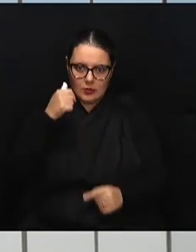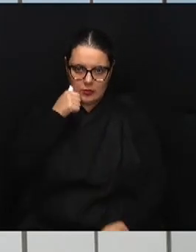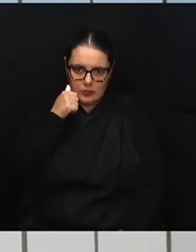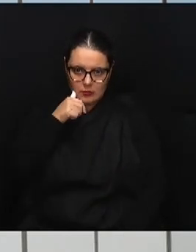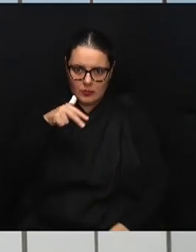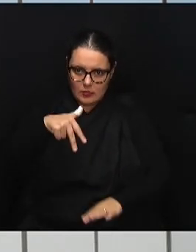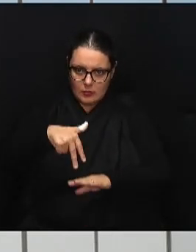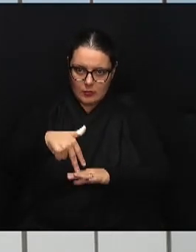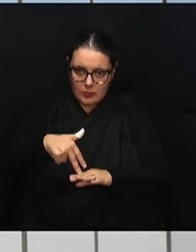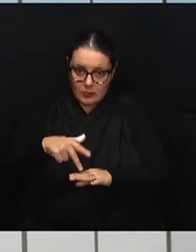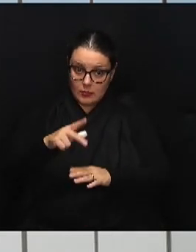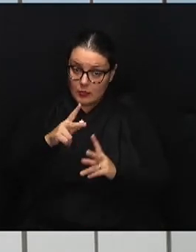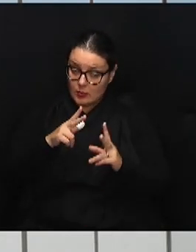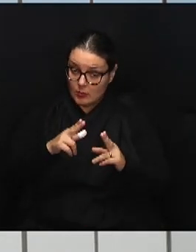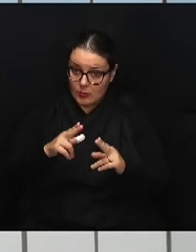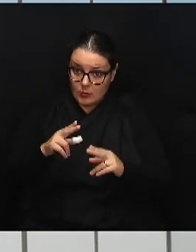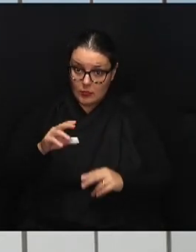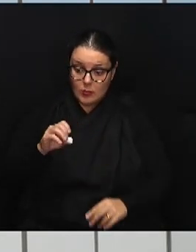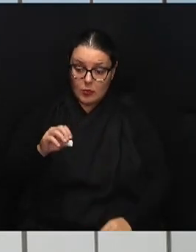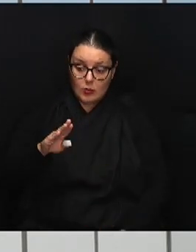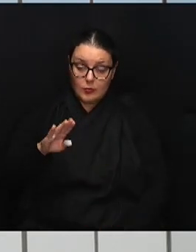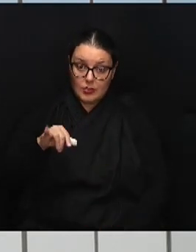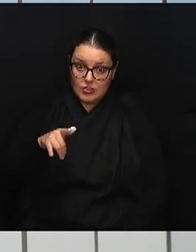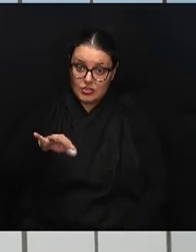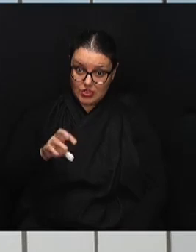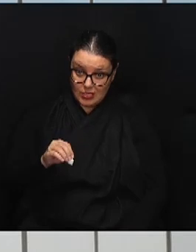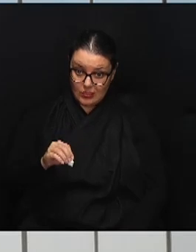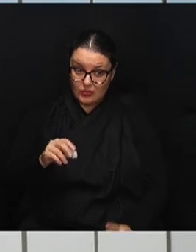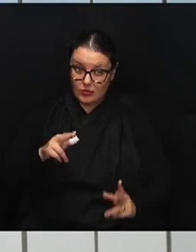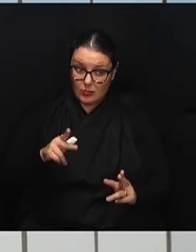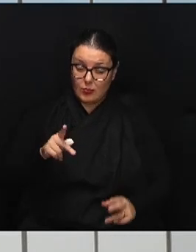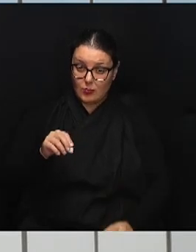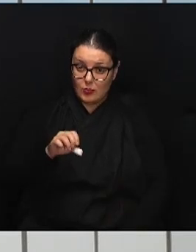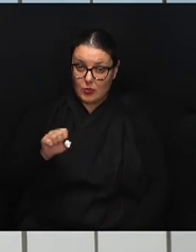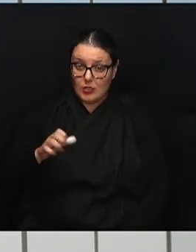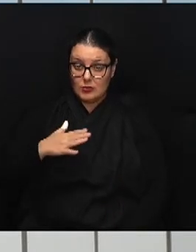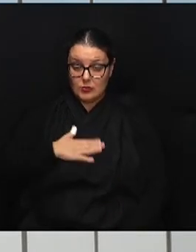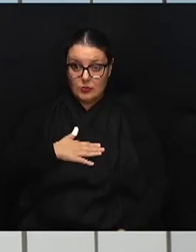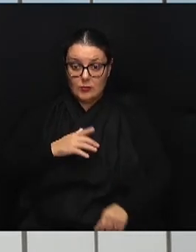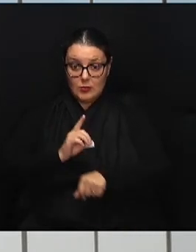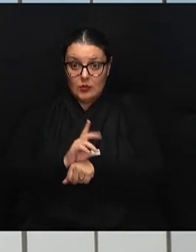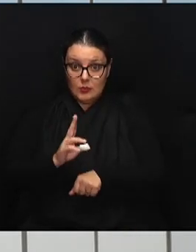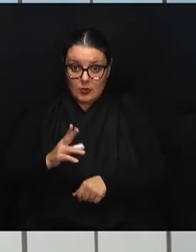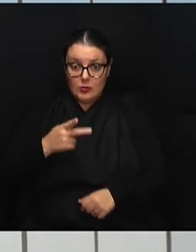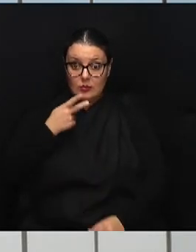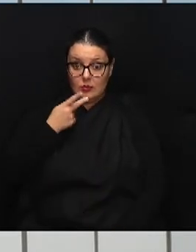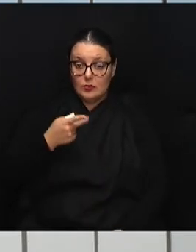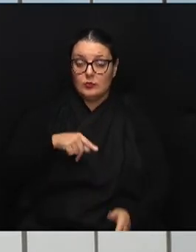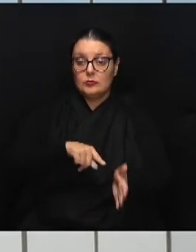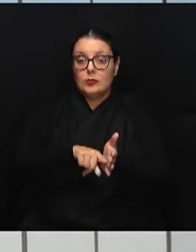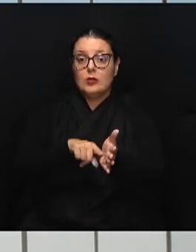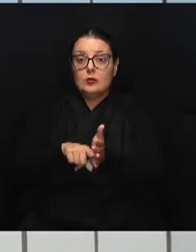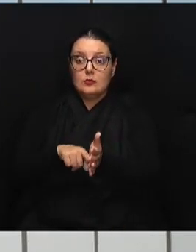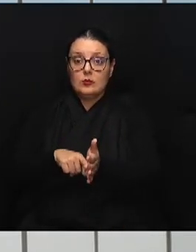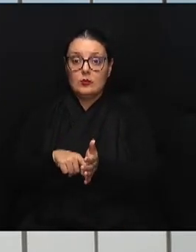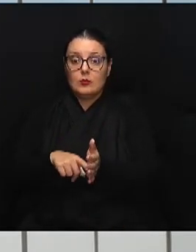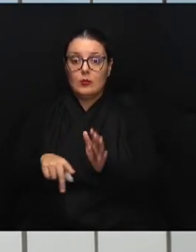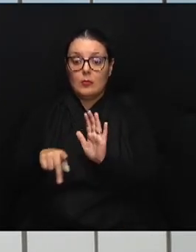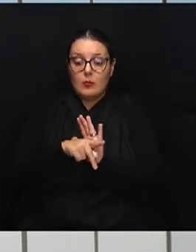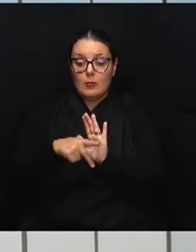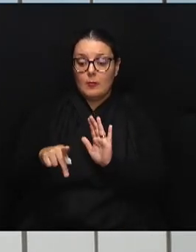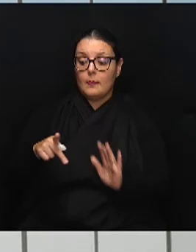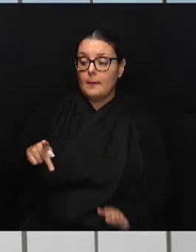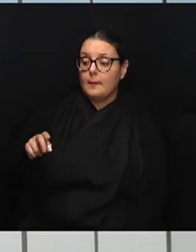um objeto, como uma posse, né? Uhum. No meu doutorado agora, eu estou pesquisando sobre pertencimento,